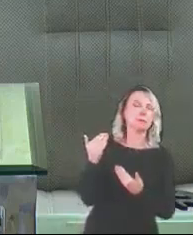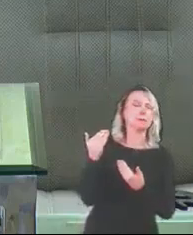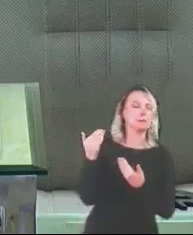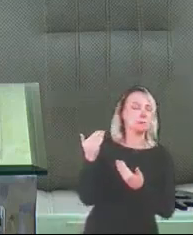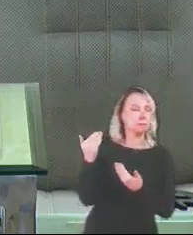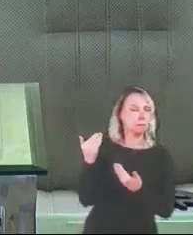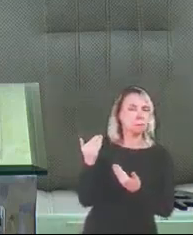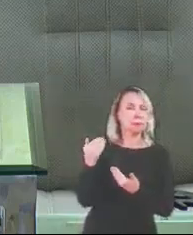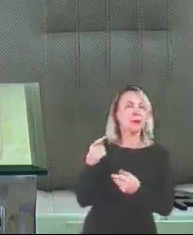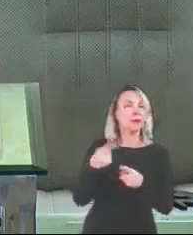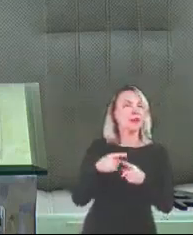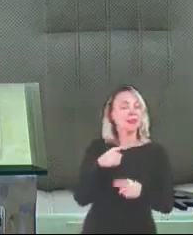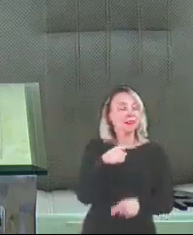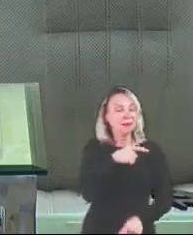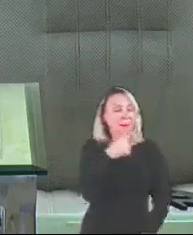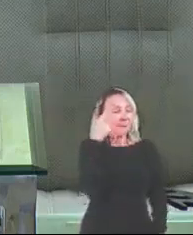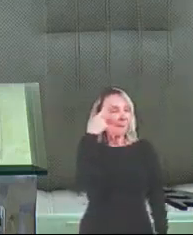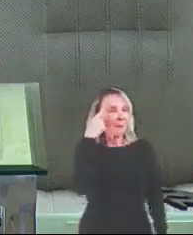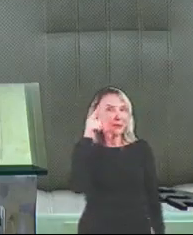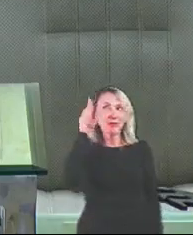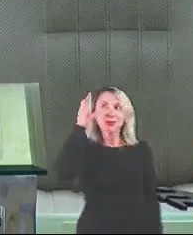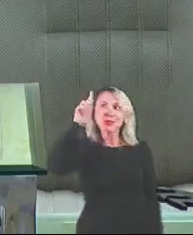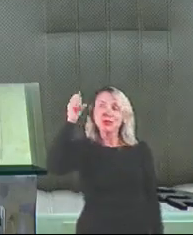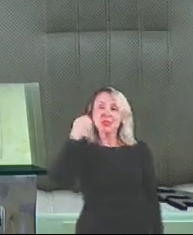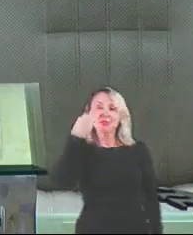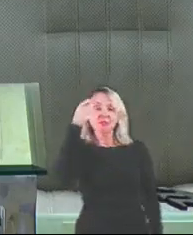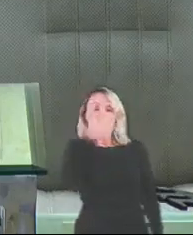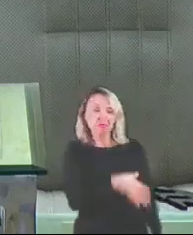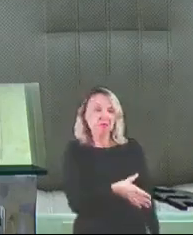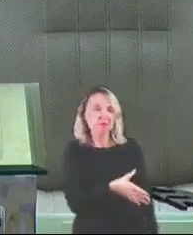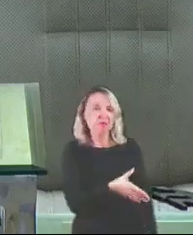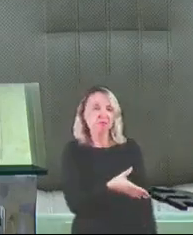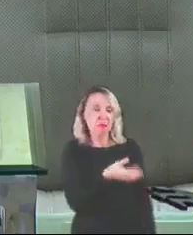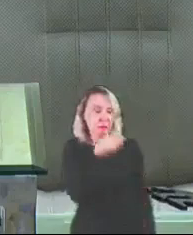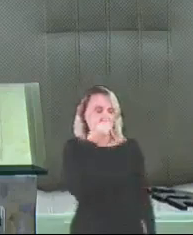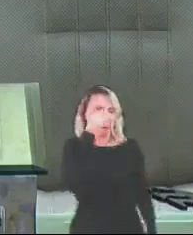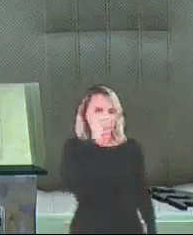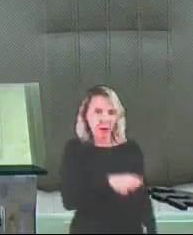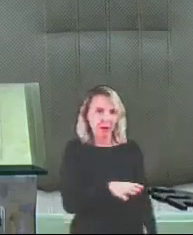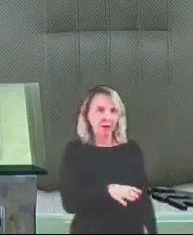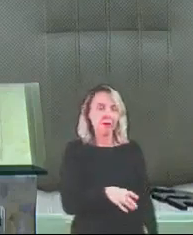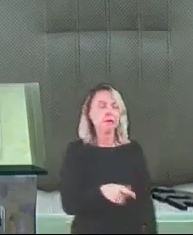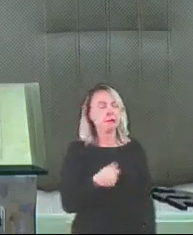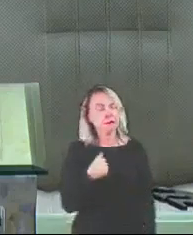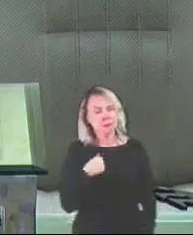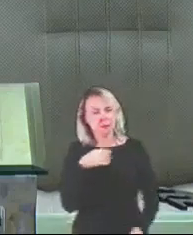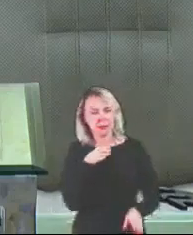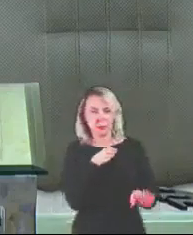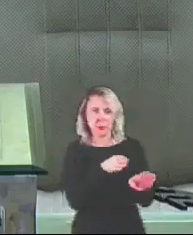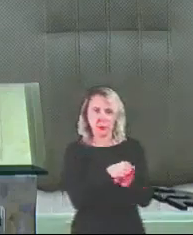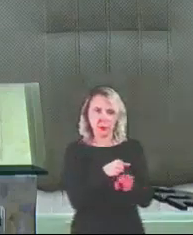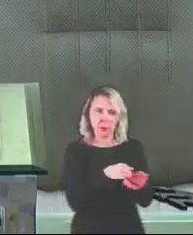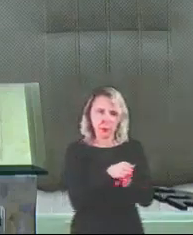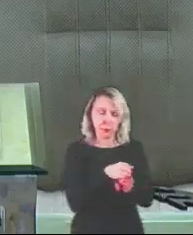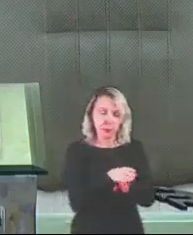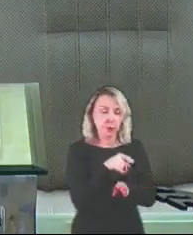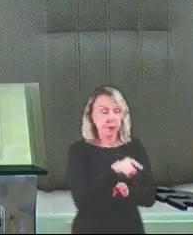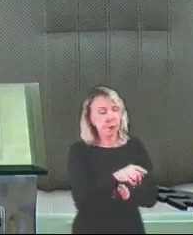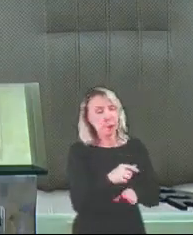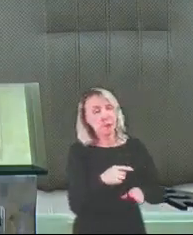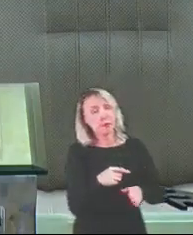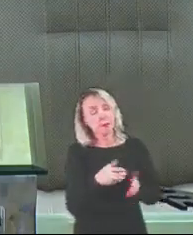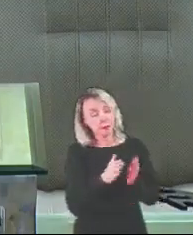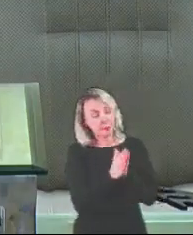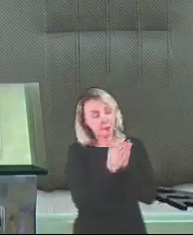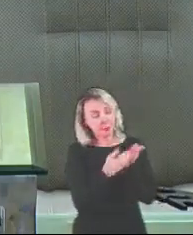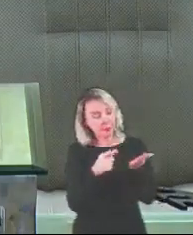Deus. Eu lhe dei conselhos, eu falei da palavra, mostrei os exemplos da palavra do Senhor, mas